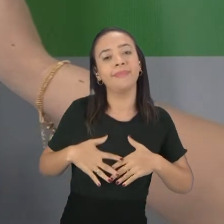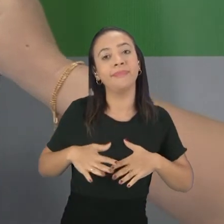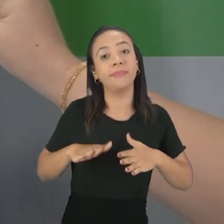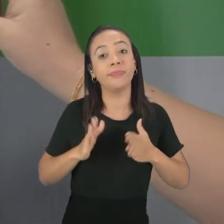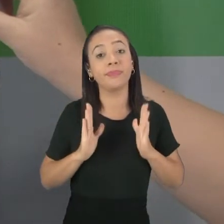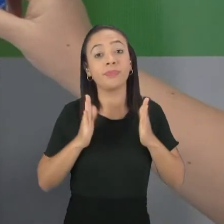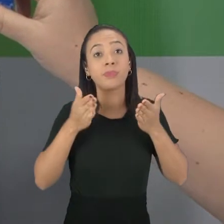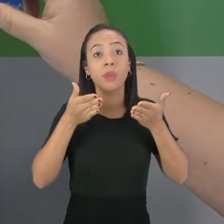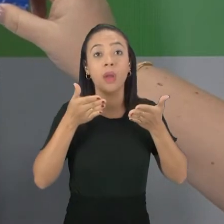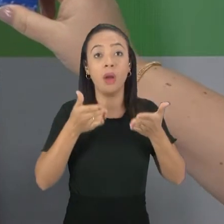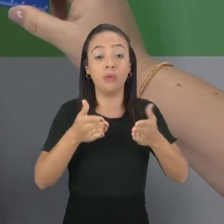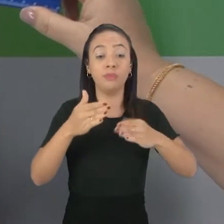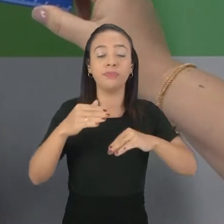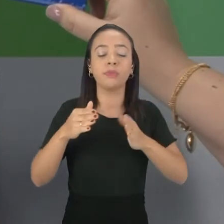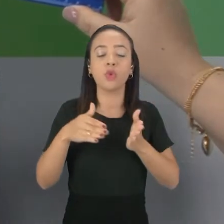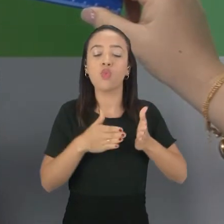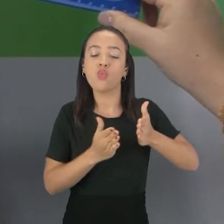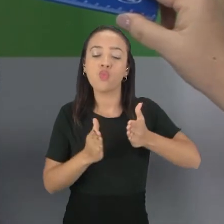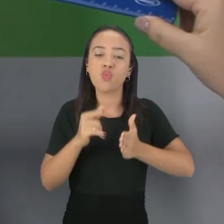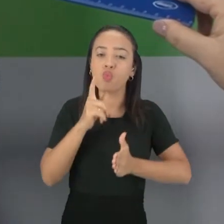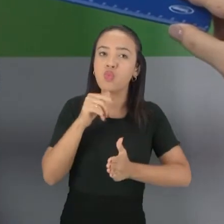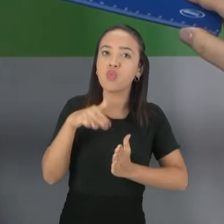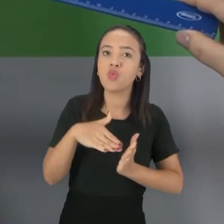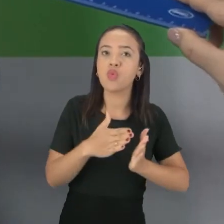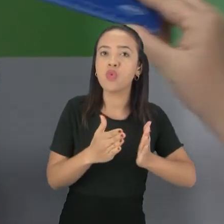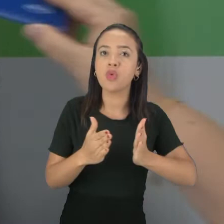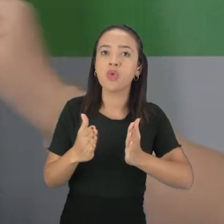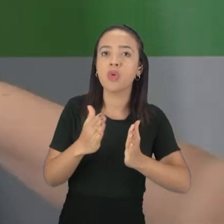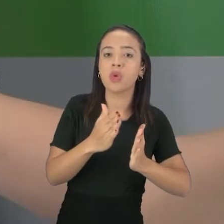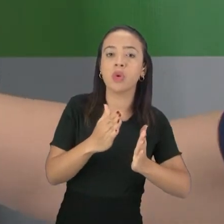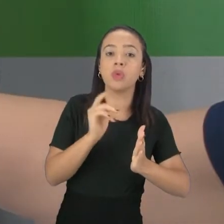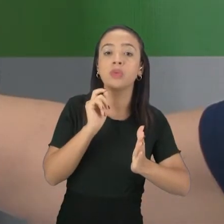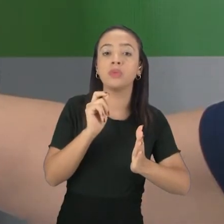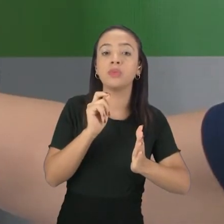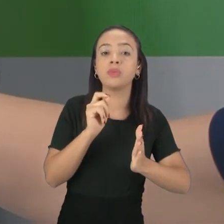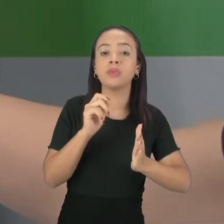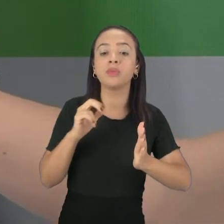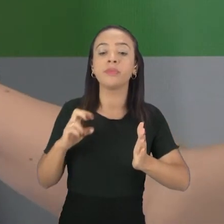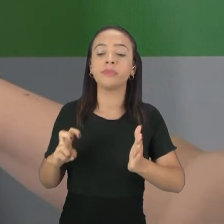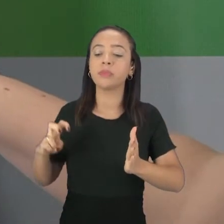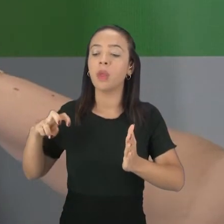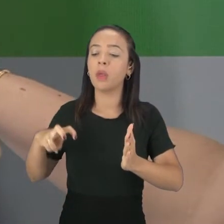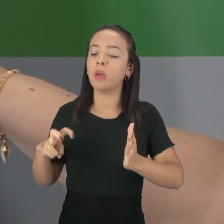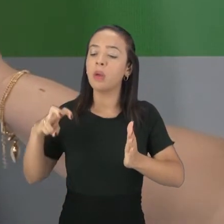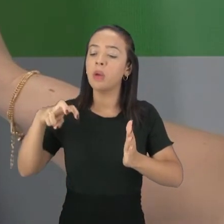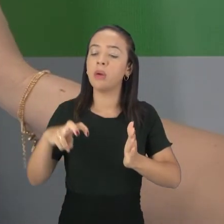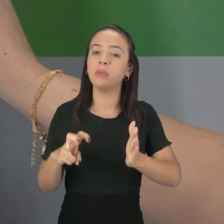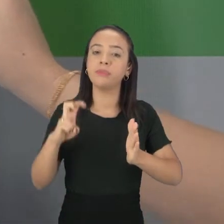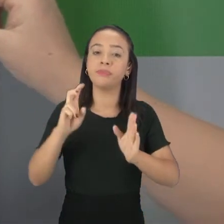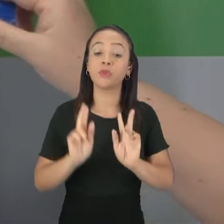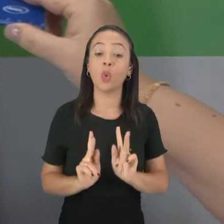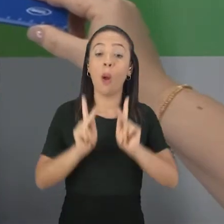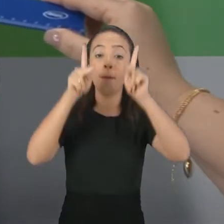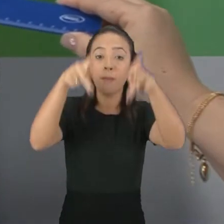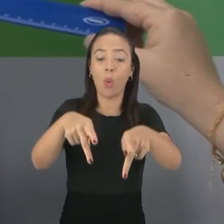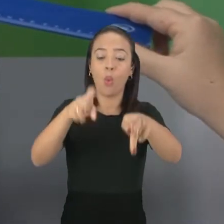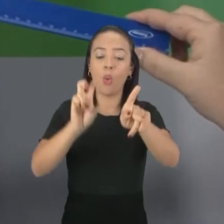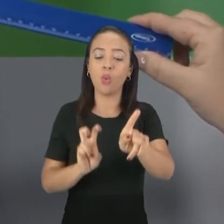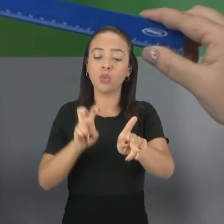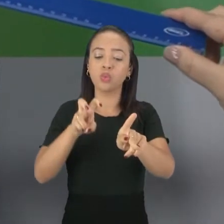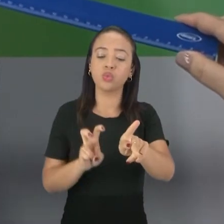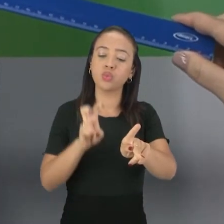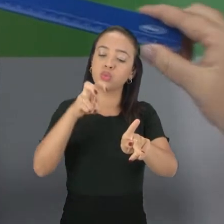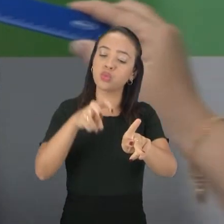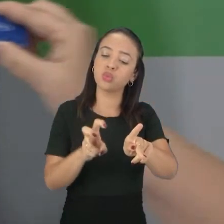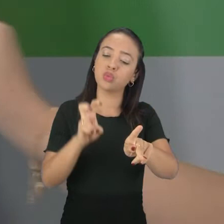chegou a um curso do rio e começou a cruzar a estreita ponte que o levava para o